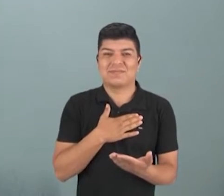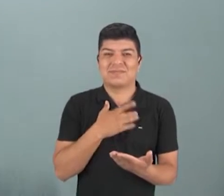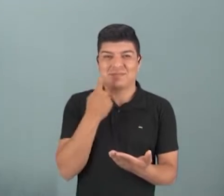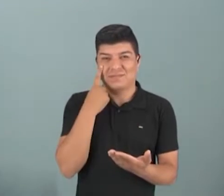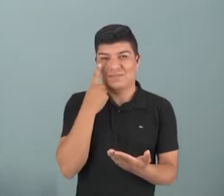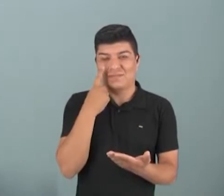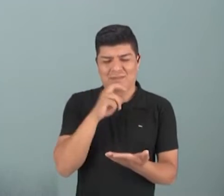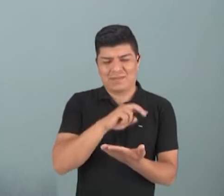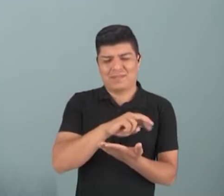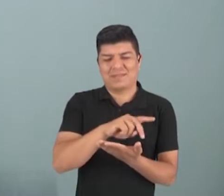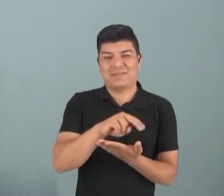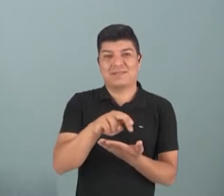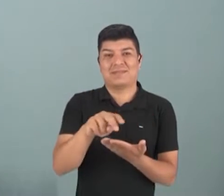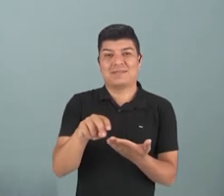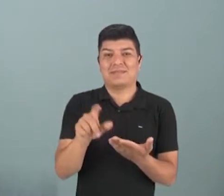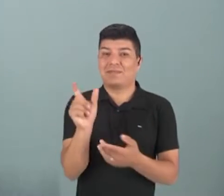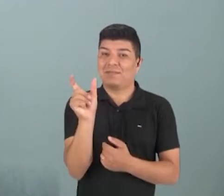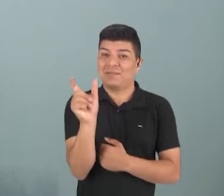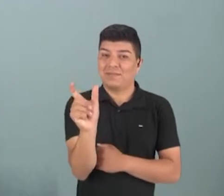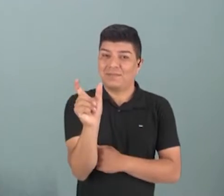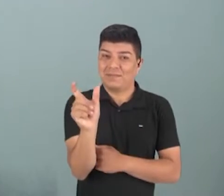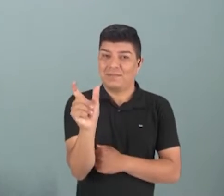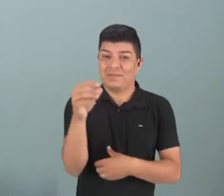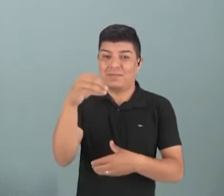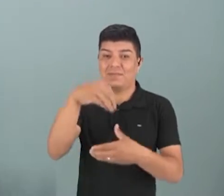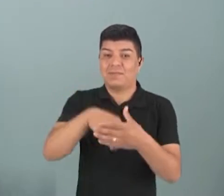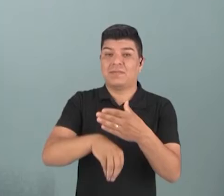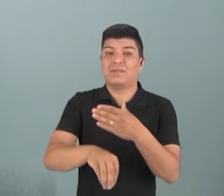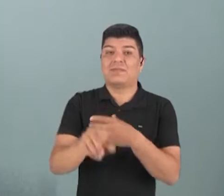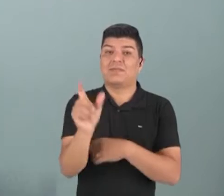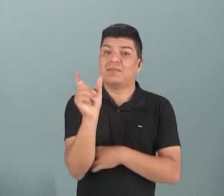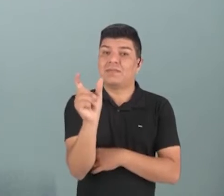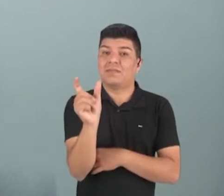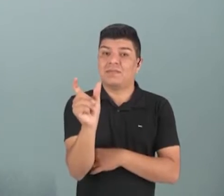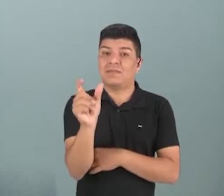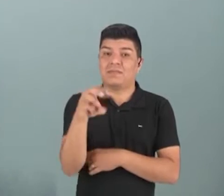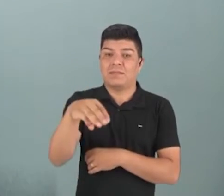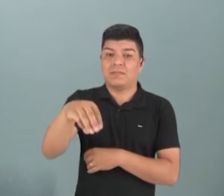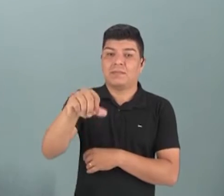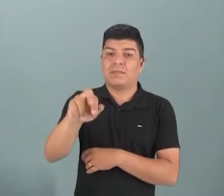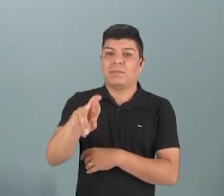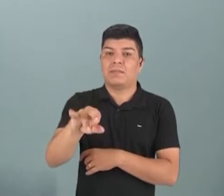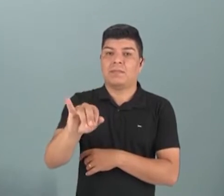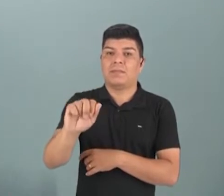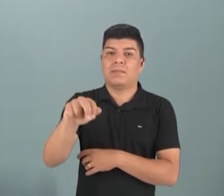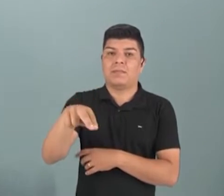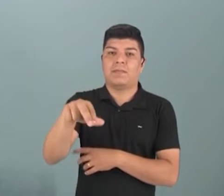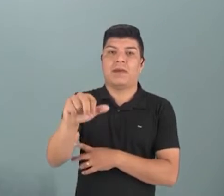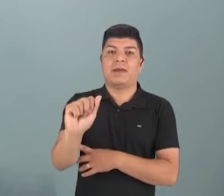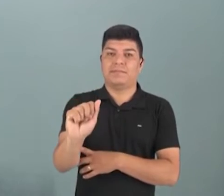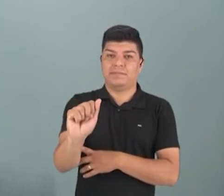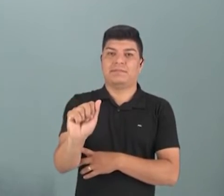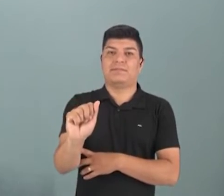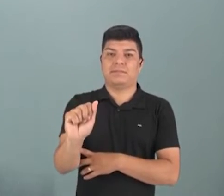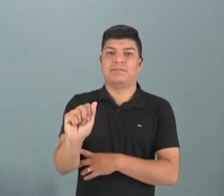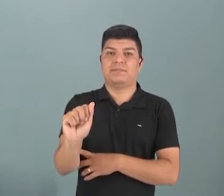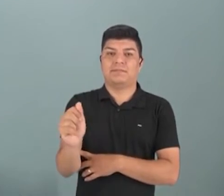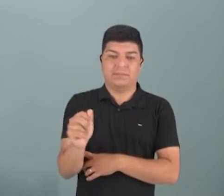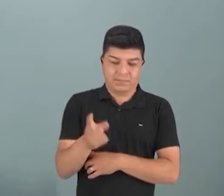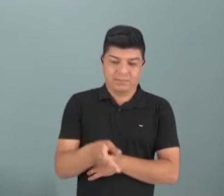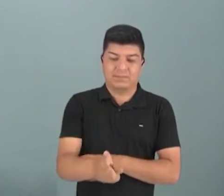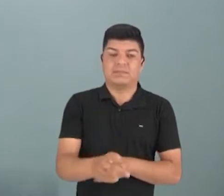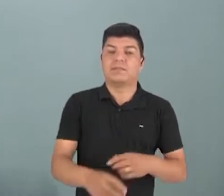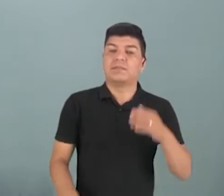a voz várias palavras dentro da palavra Mariana vamos lá